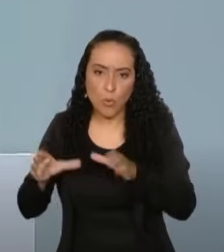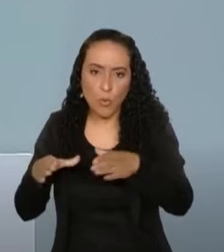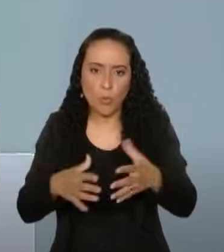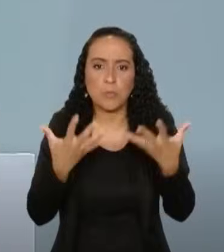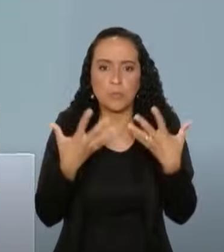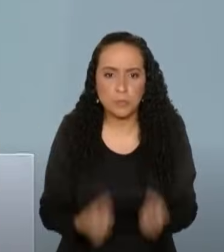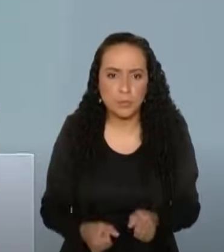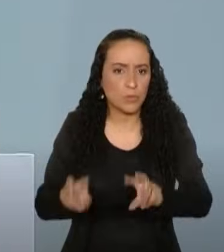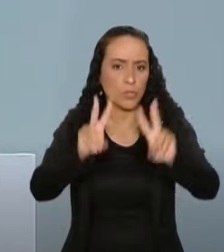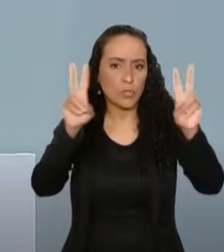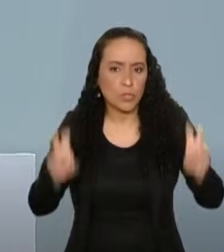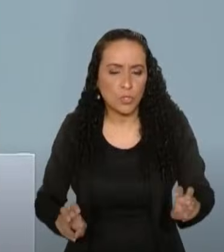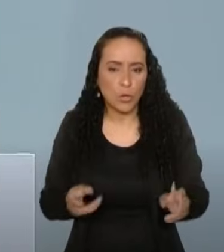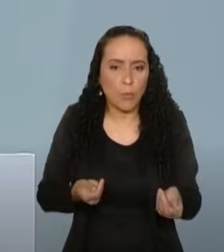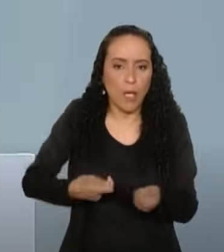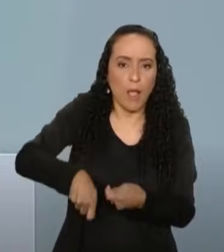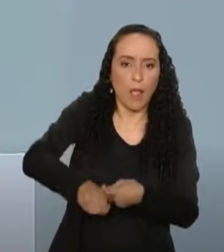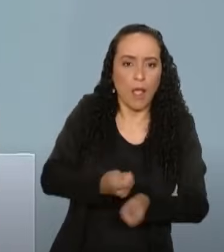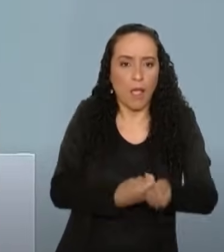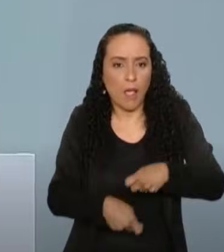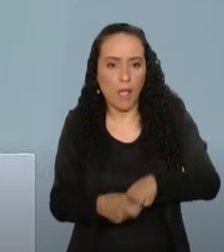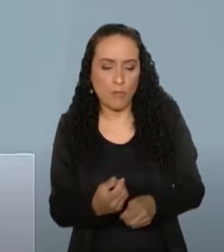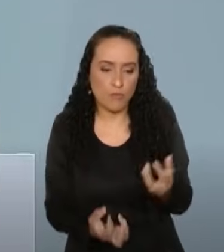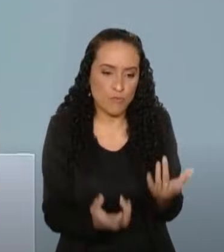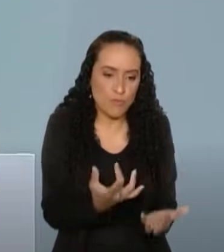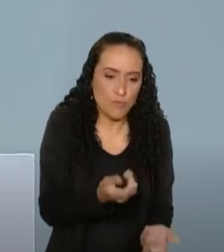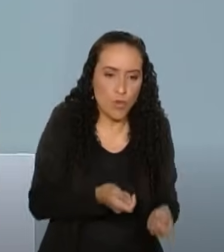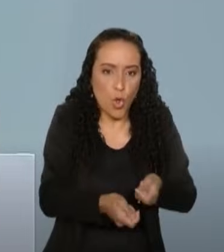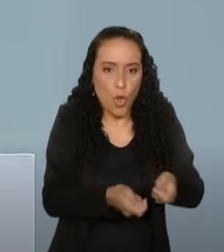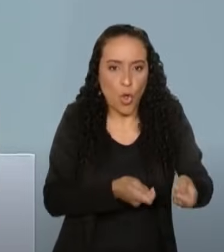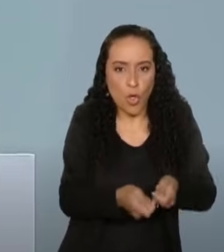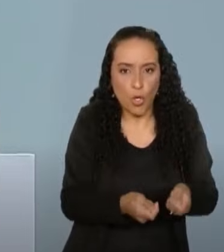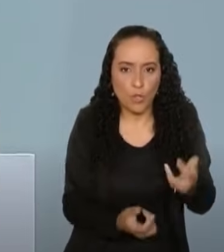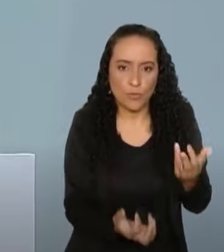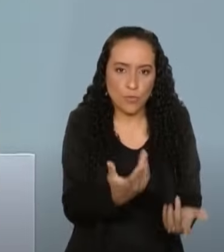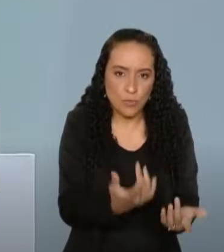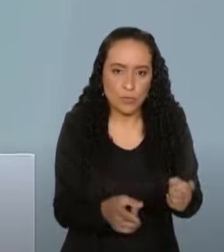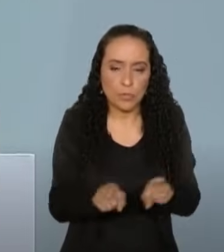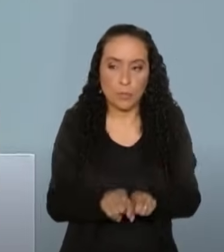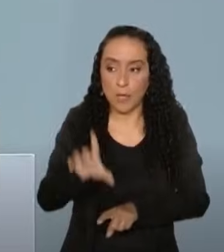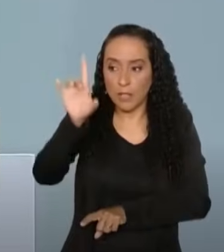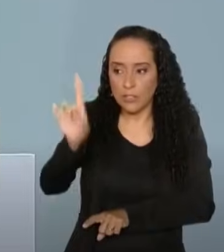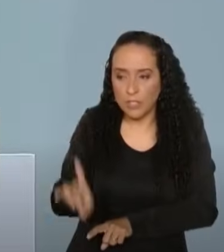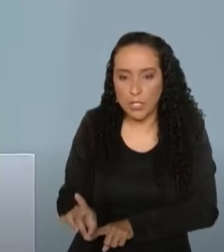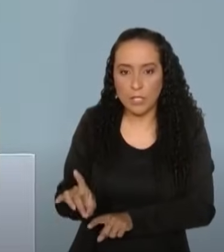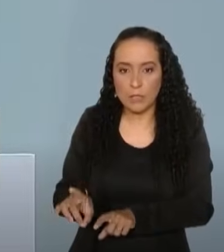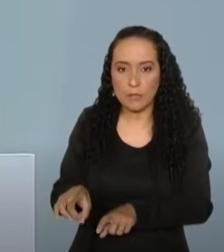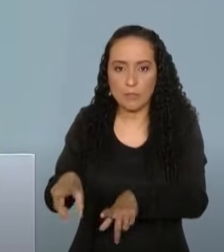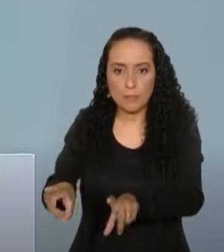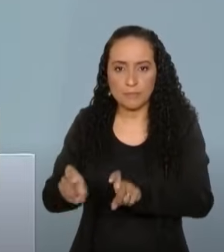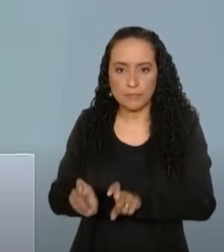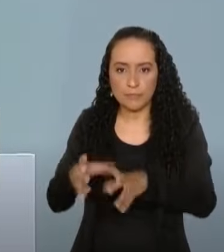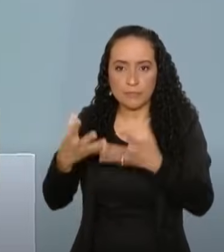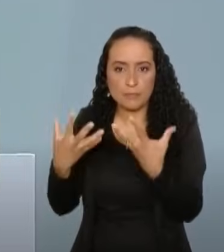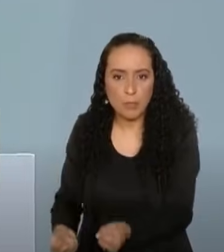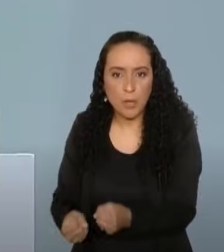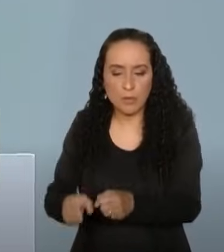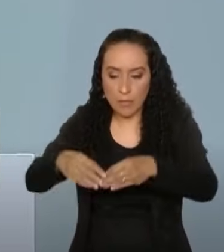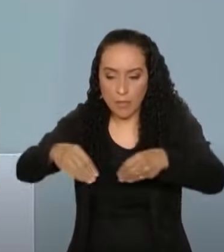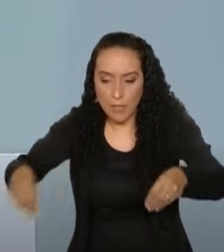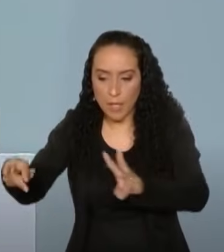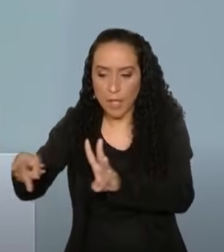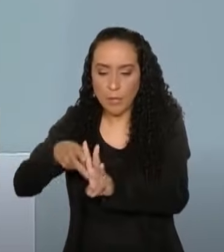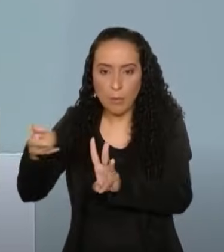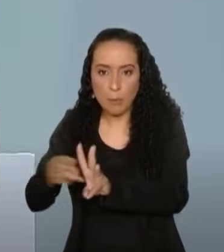sobre o manejo integrado do fogo, o direito à posse da terra por povos indígenas